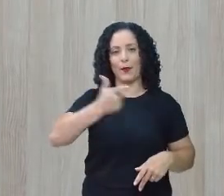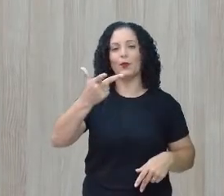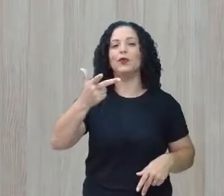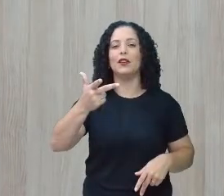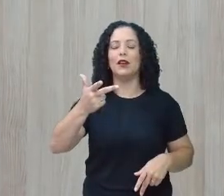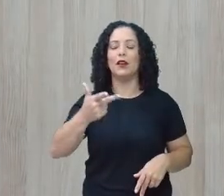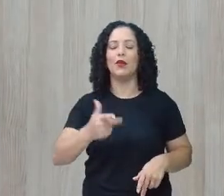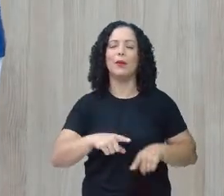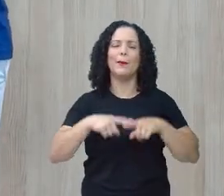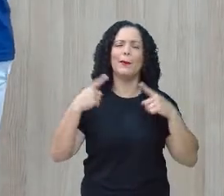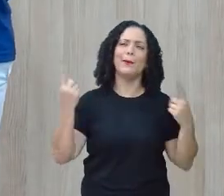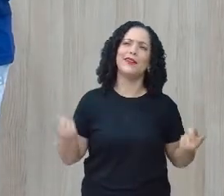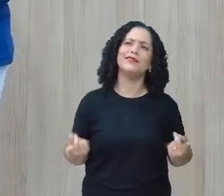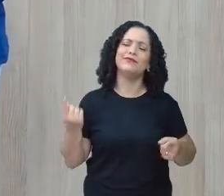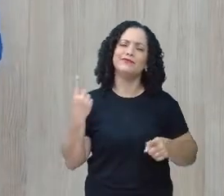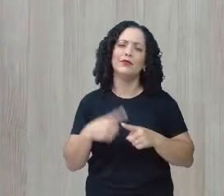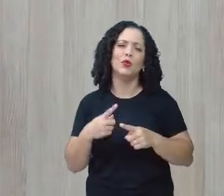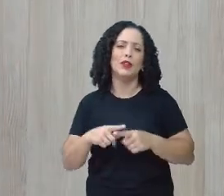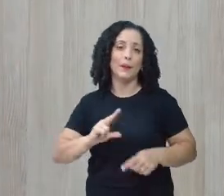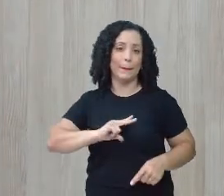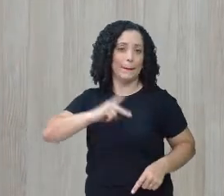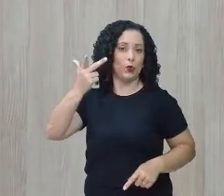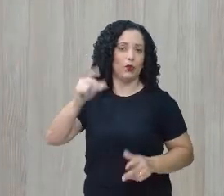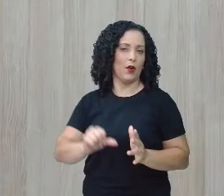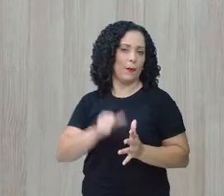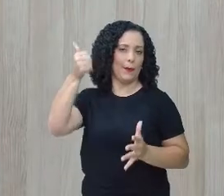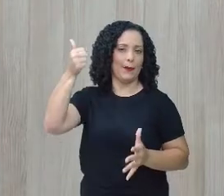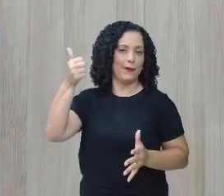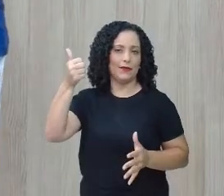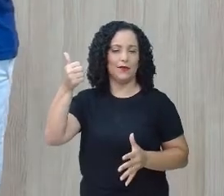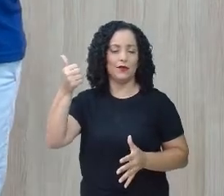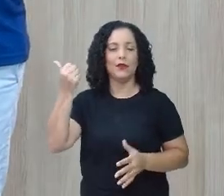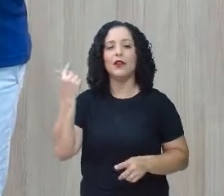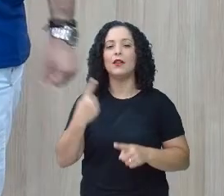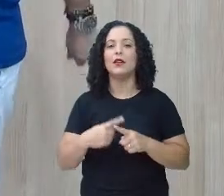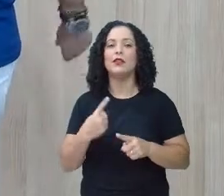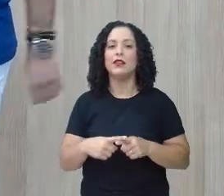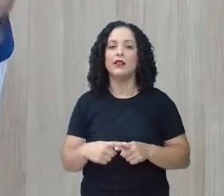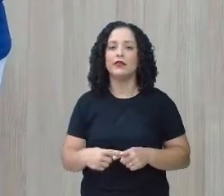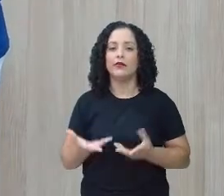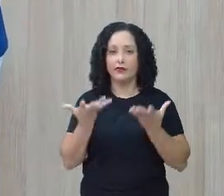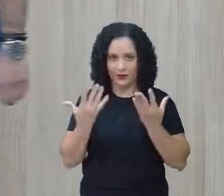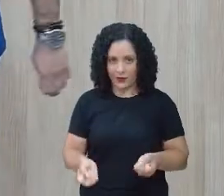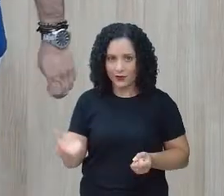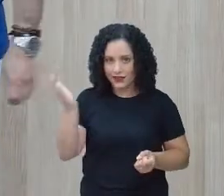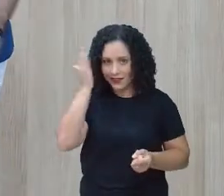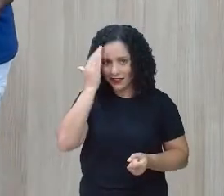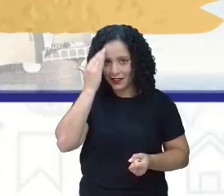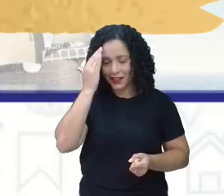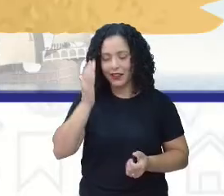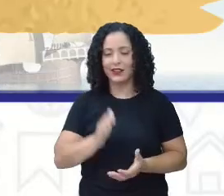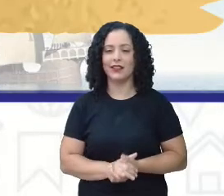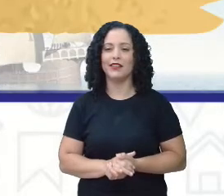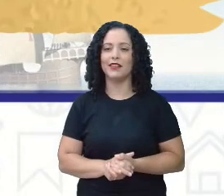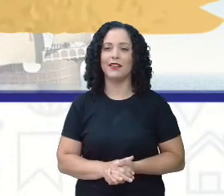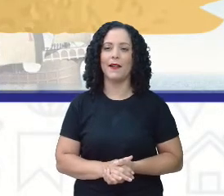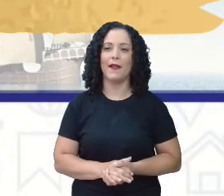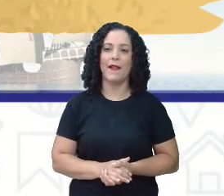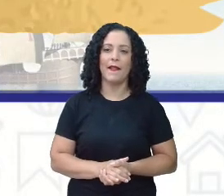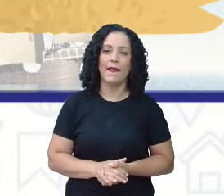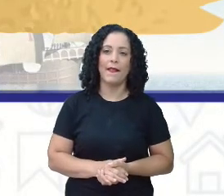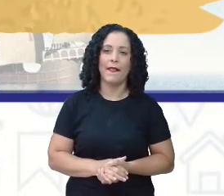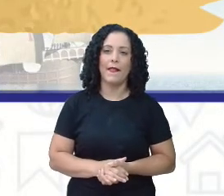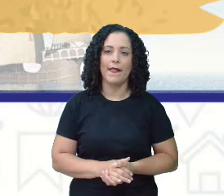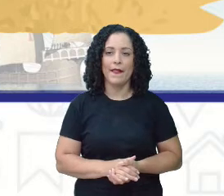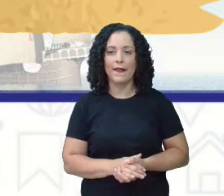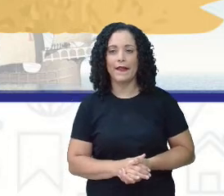aqui Portugal ele foi o pioneiro, certo, nesse processo? Então vamos tentar entender isso. Vejam, primeiro, né, a